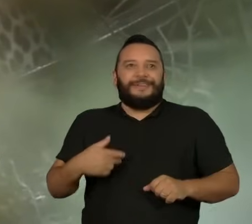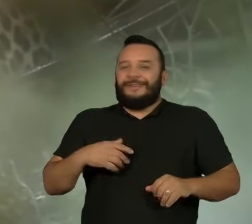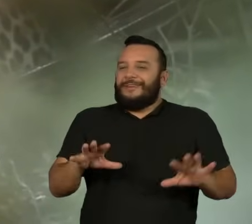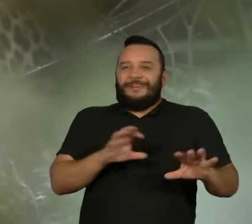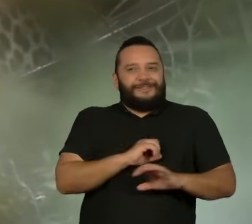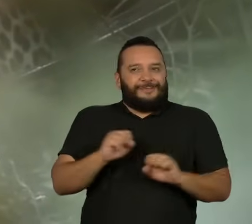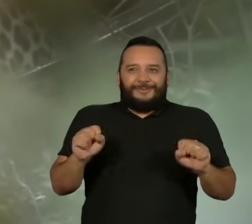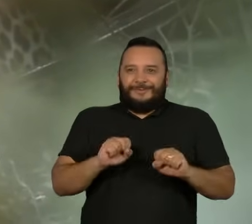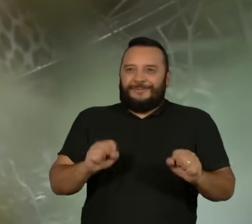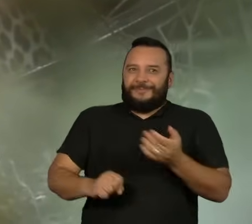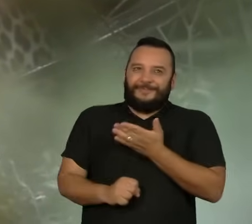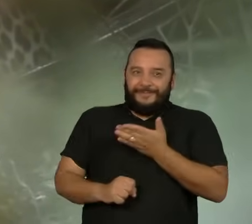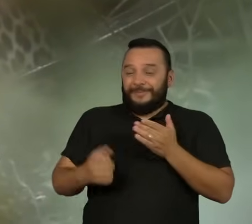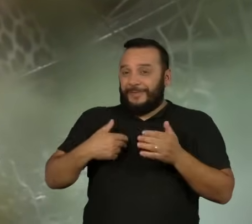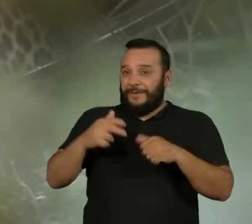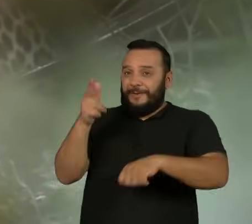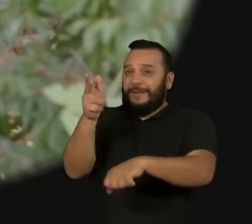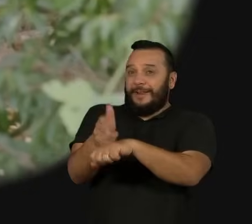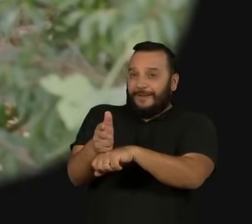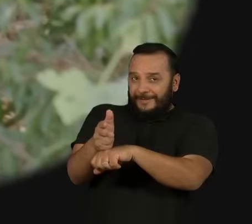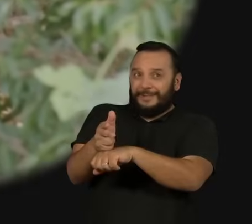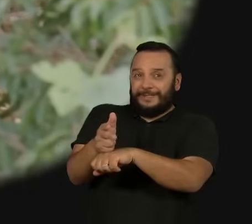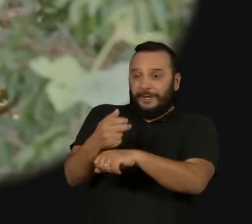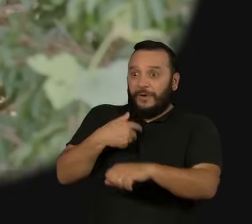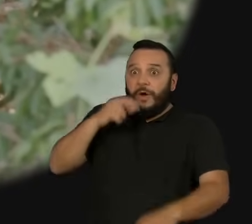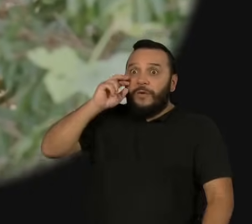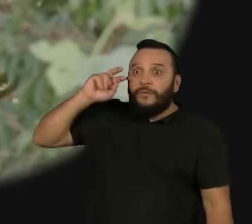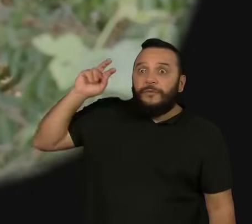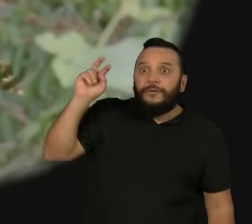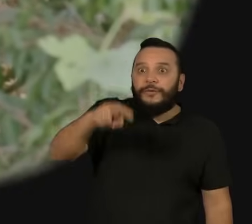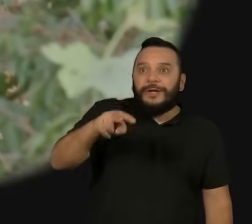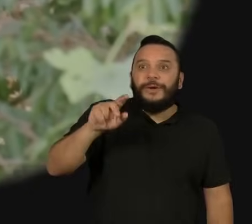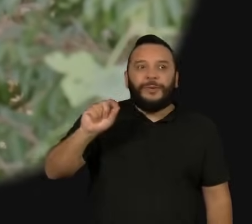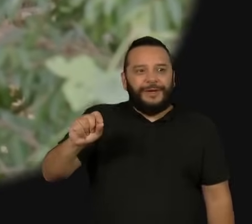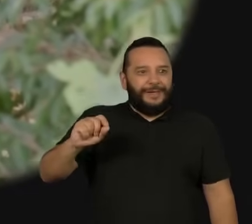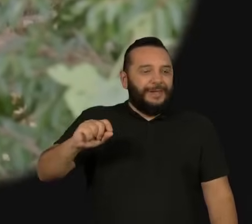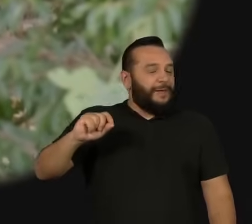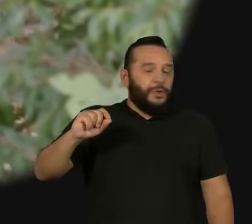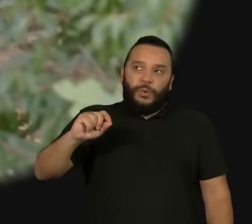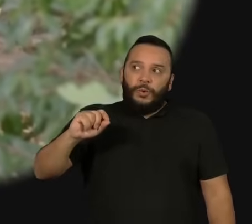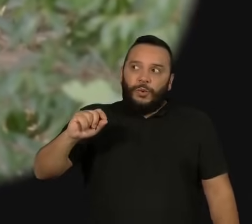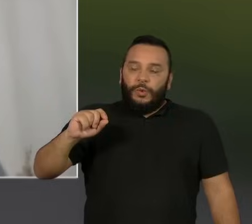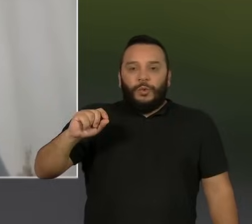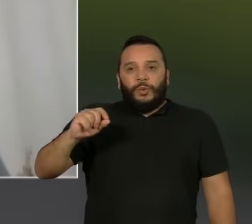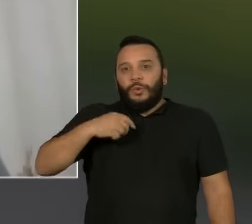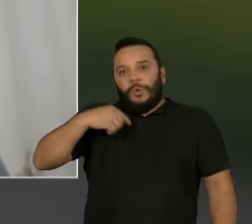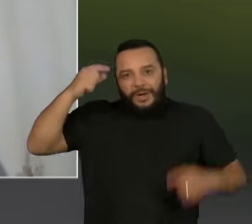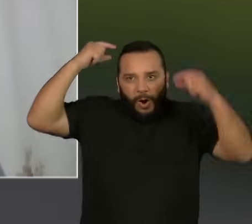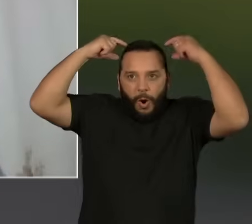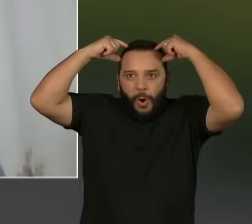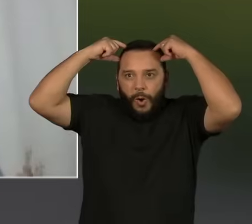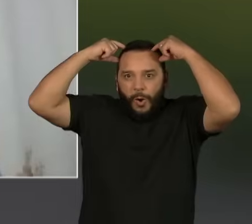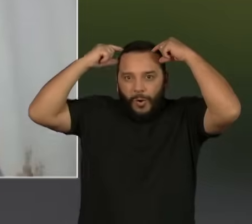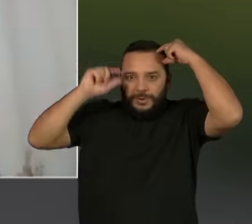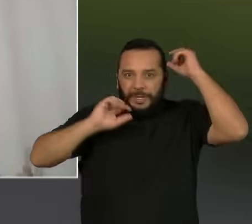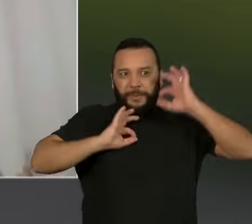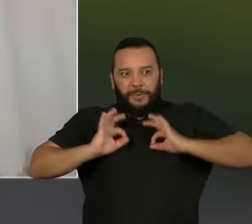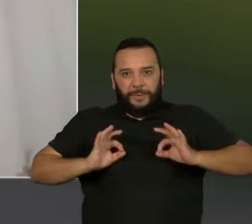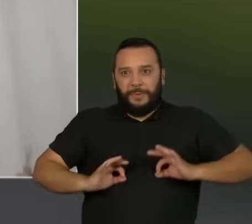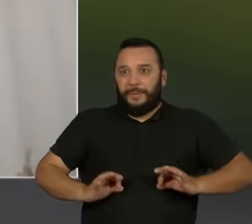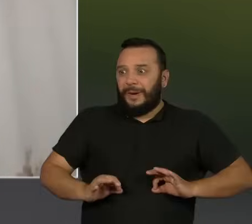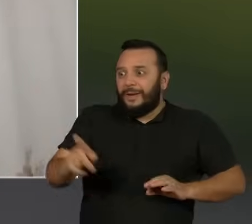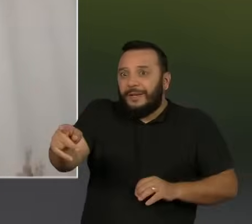gente foi fazer uma gravação e deparamos com onça. Ali, poucos metros,